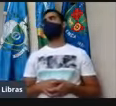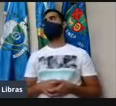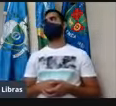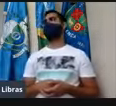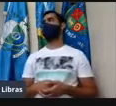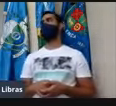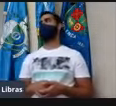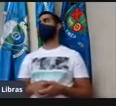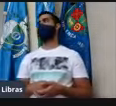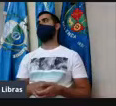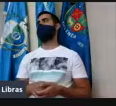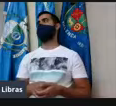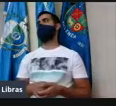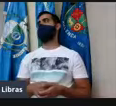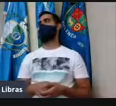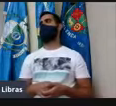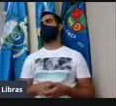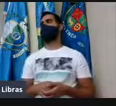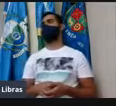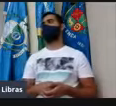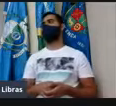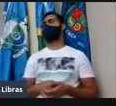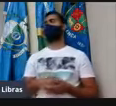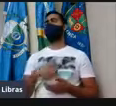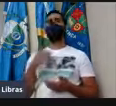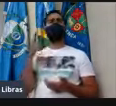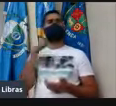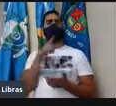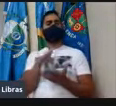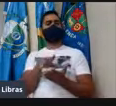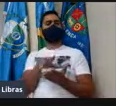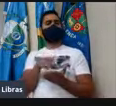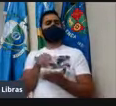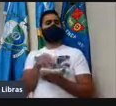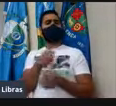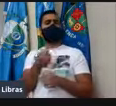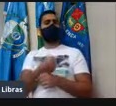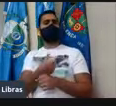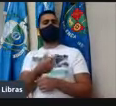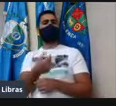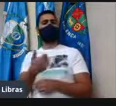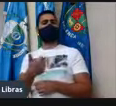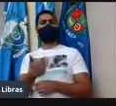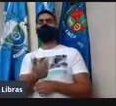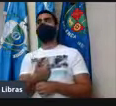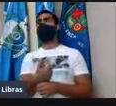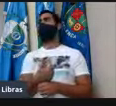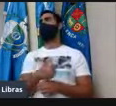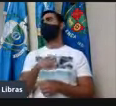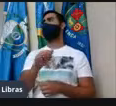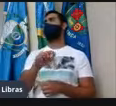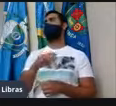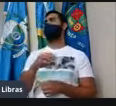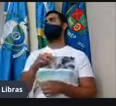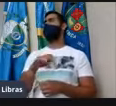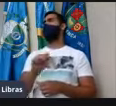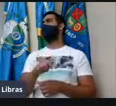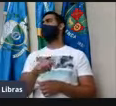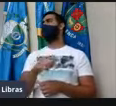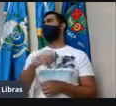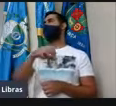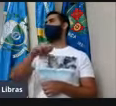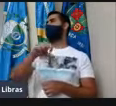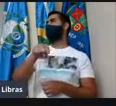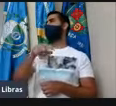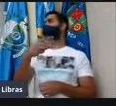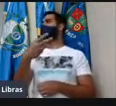aqui no CADPREV, né, no demonstrativo, ano de 2021, né, o cálculo era a alíquota era de 9,32 naquele plano